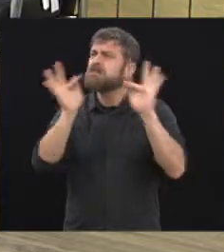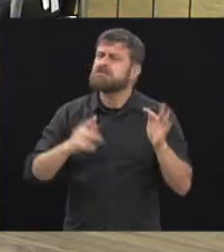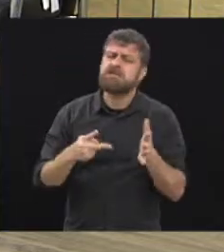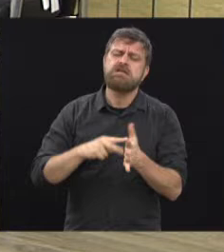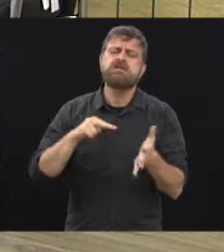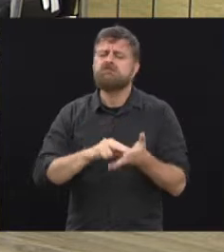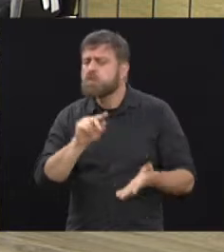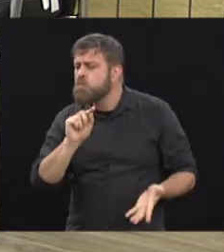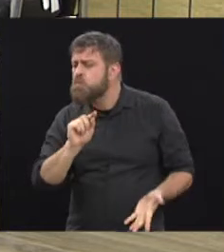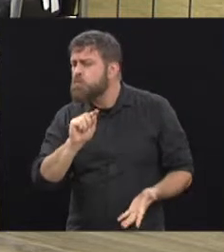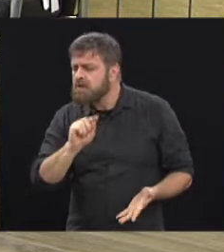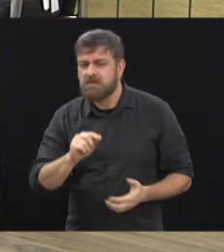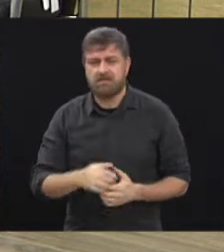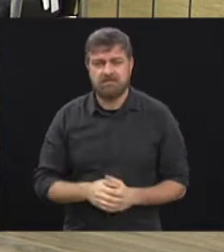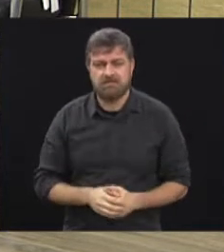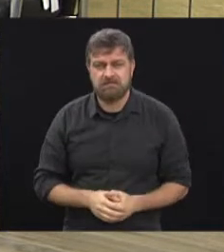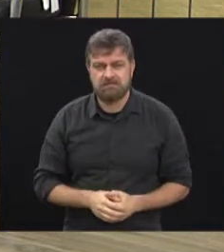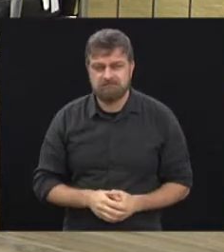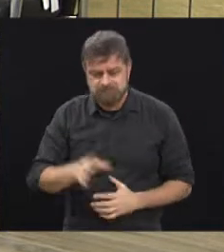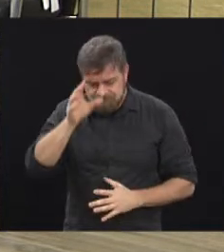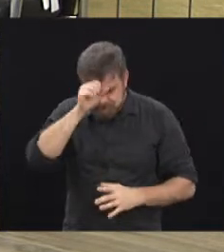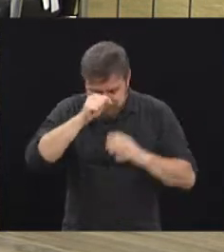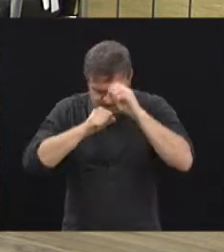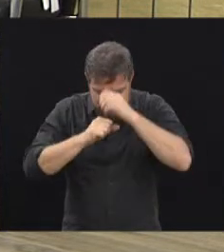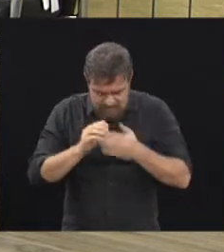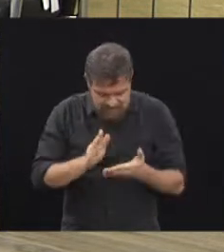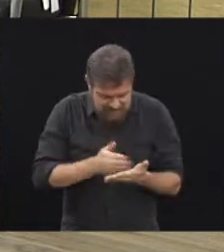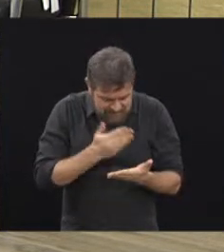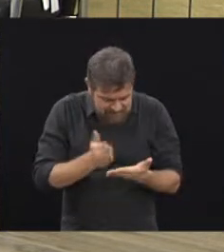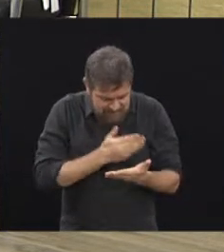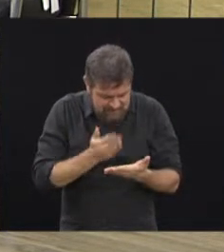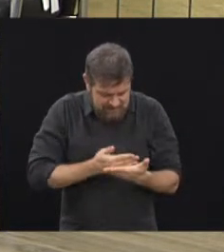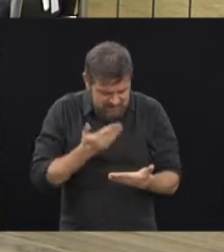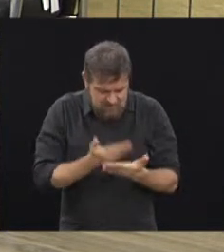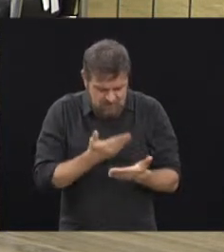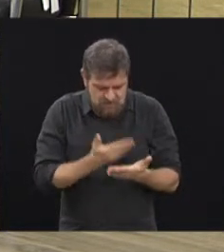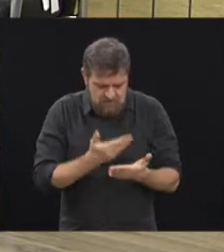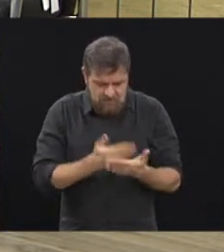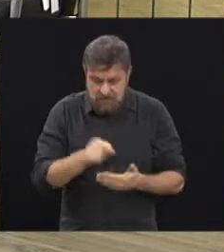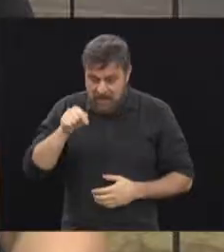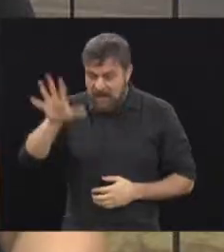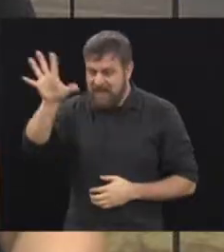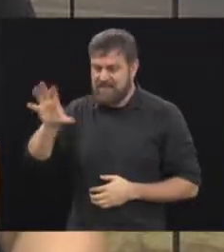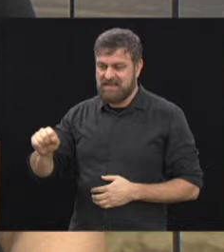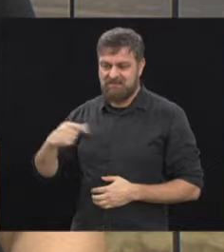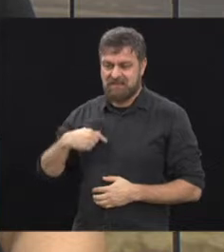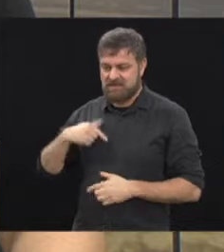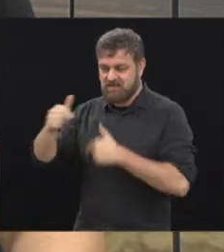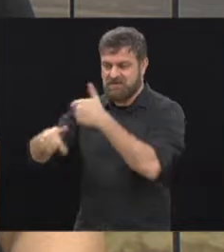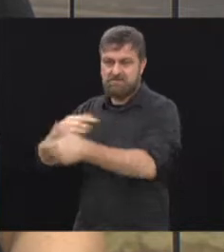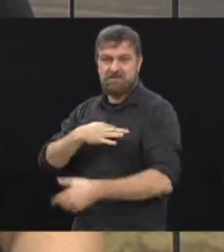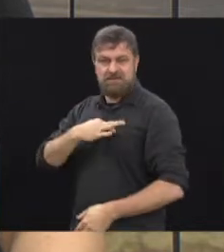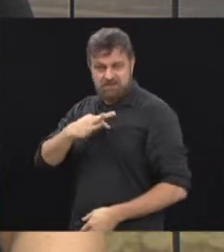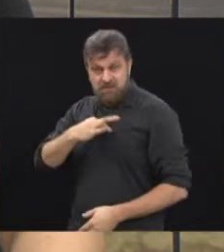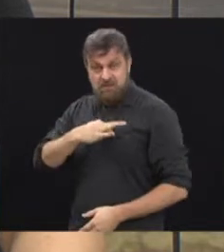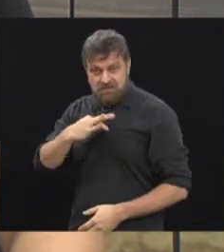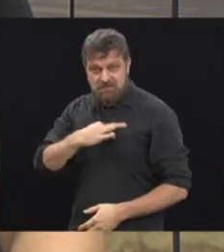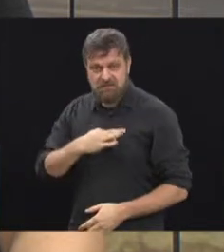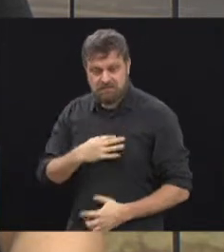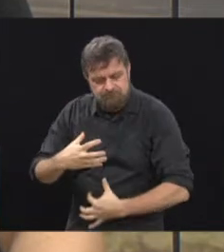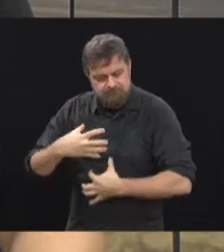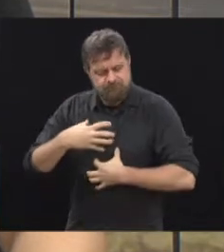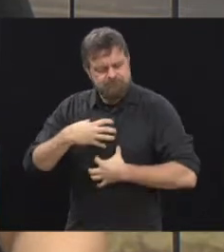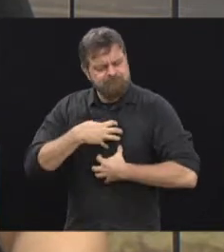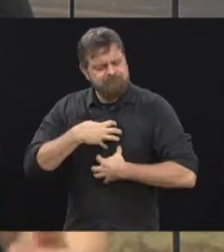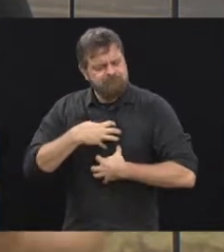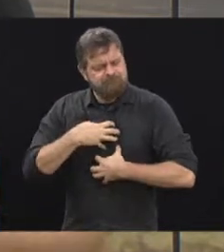o significado das coisas, por conta desse meu trabalho voluntário na África. Então, eu acho que se mexeu de uma